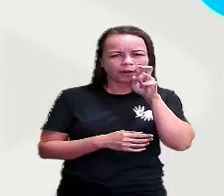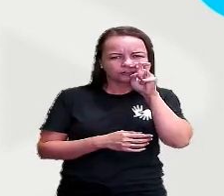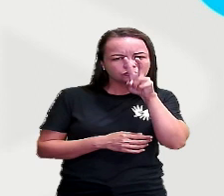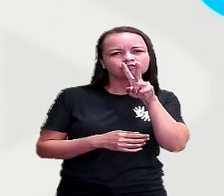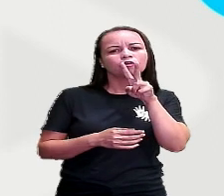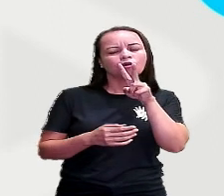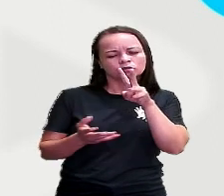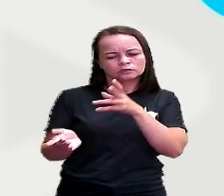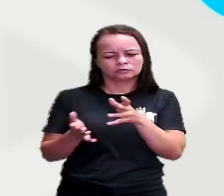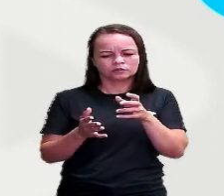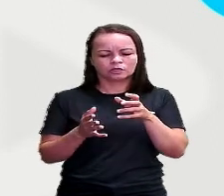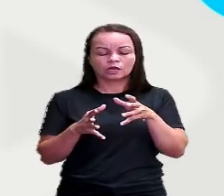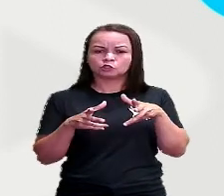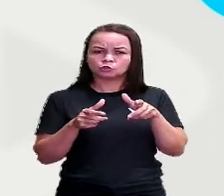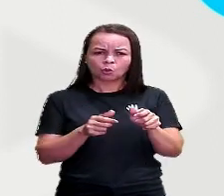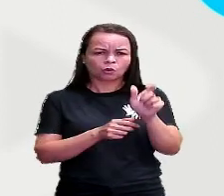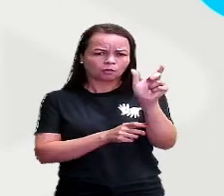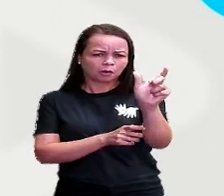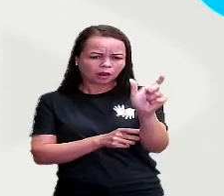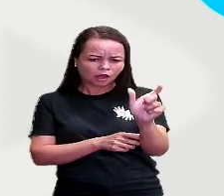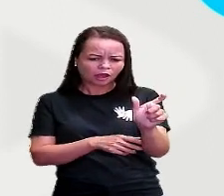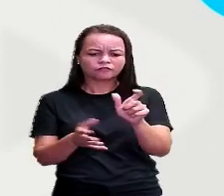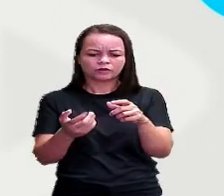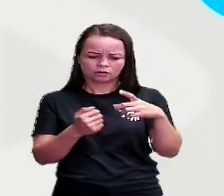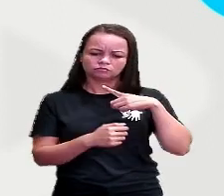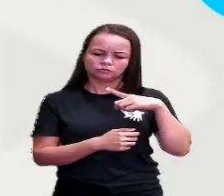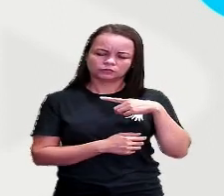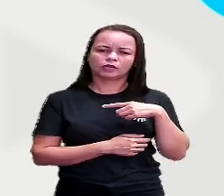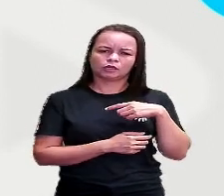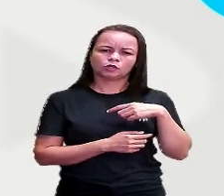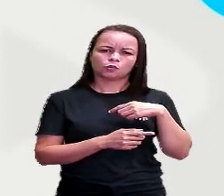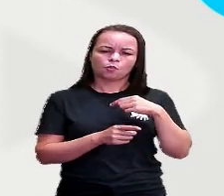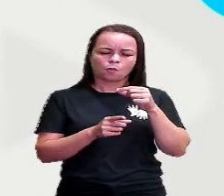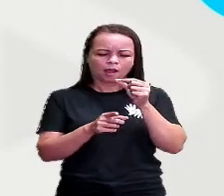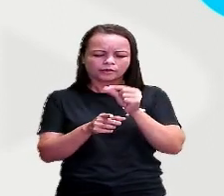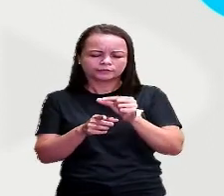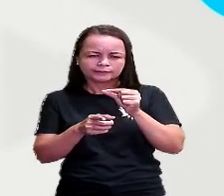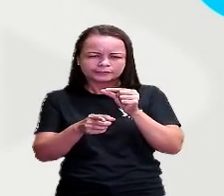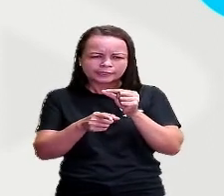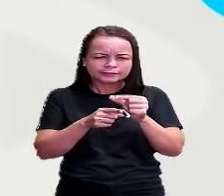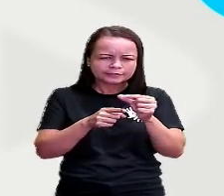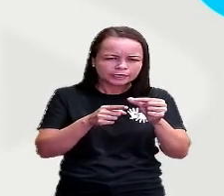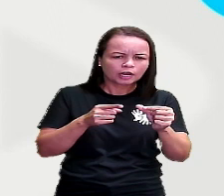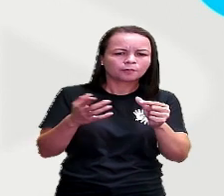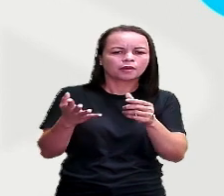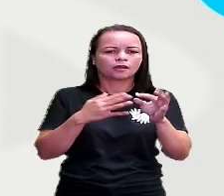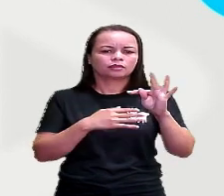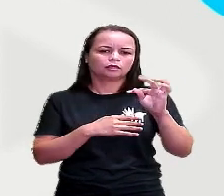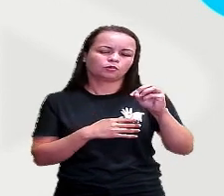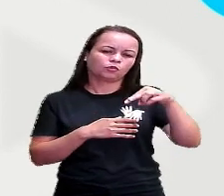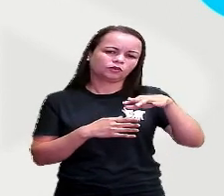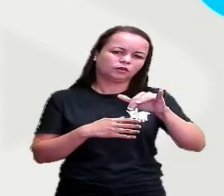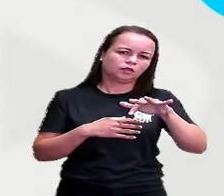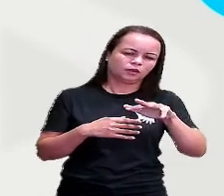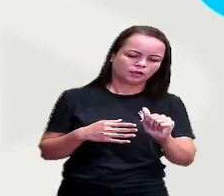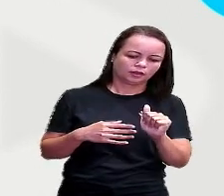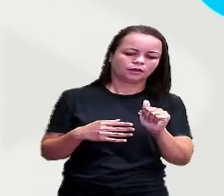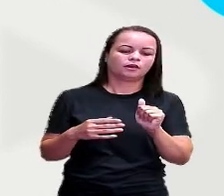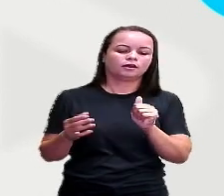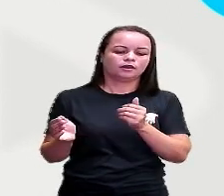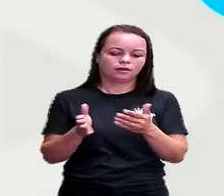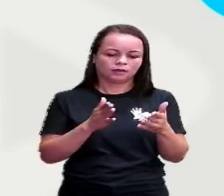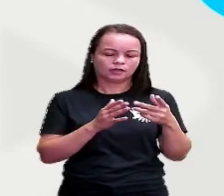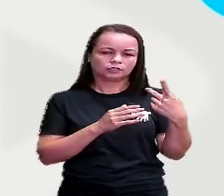acento. Toda palavra, ela tem uma sílaba tônica. Mas nem toda palavra, ela tem aquele acento gráfico, né,